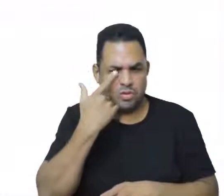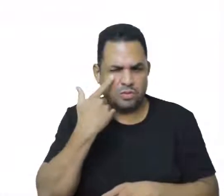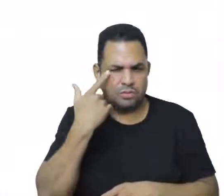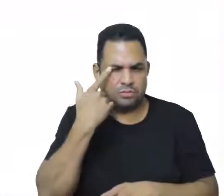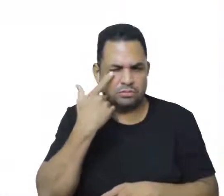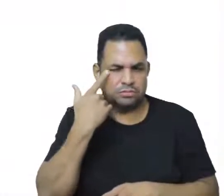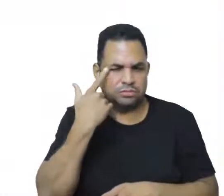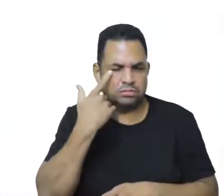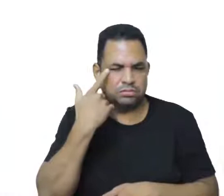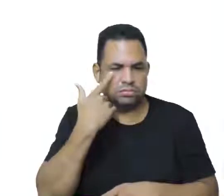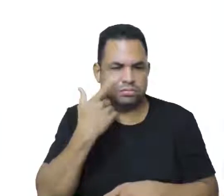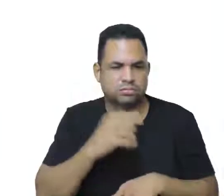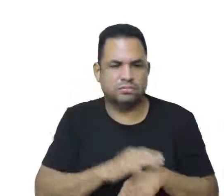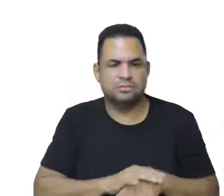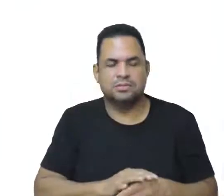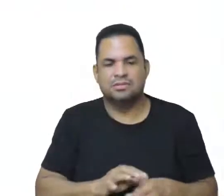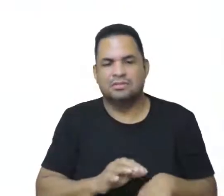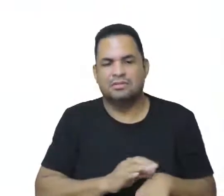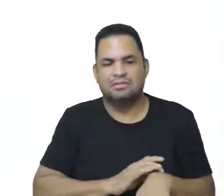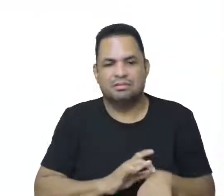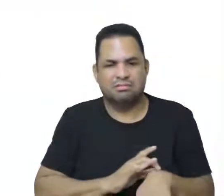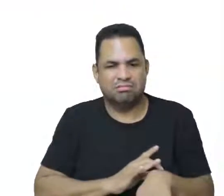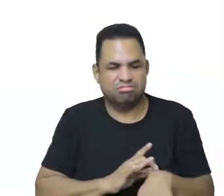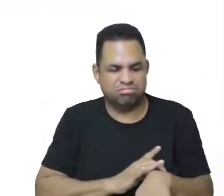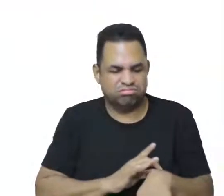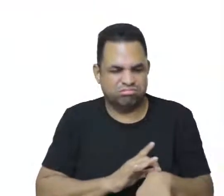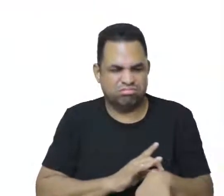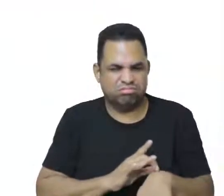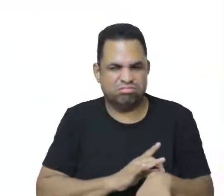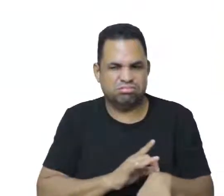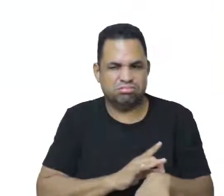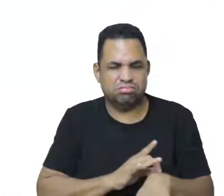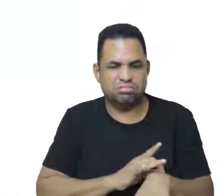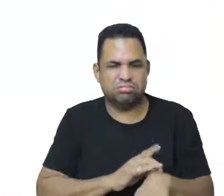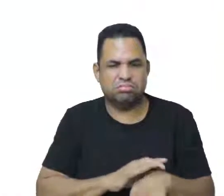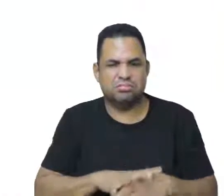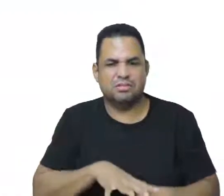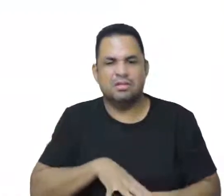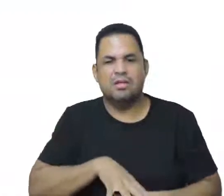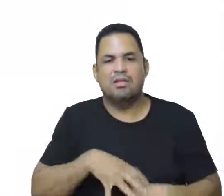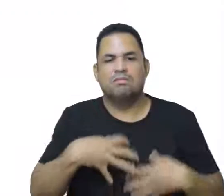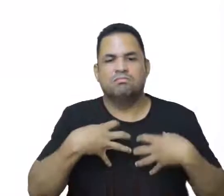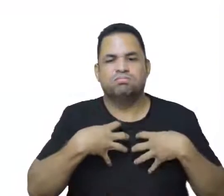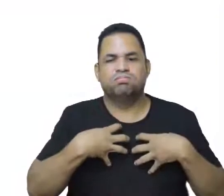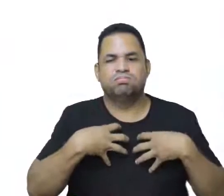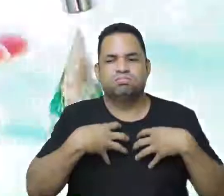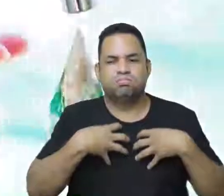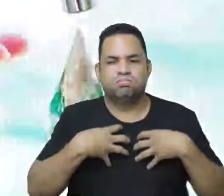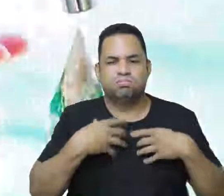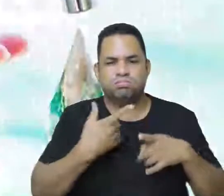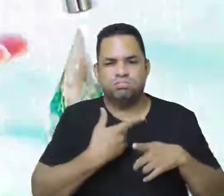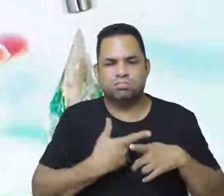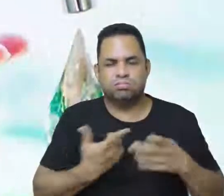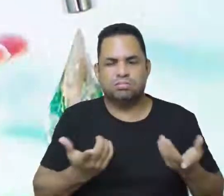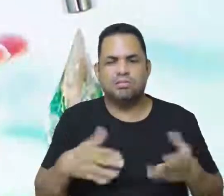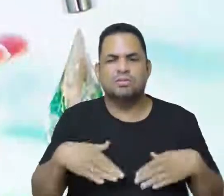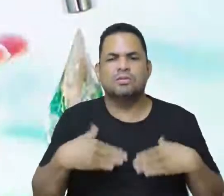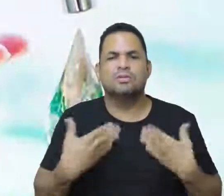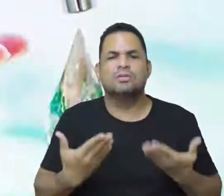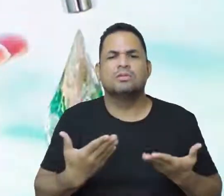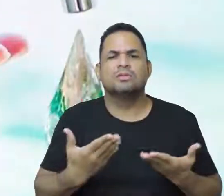irritação nos olhos, crise alérgica e pulmonar. Quanto você vê falar hoje de crise